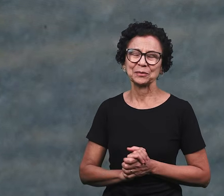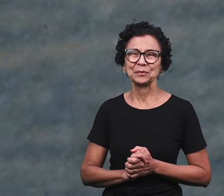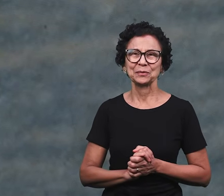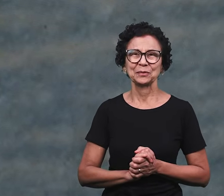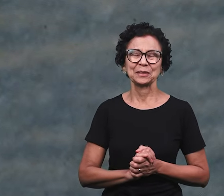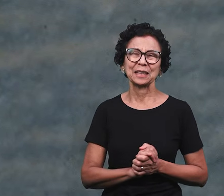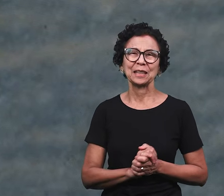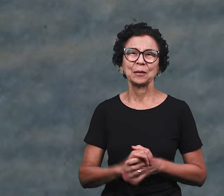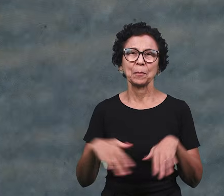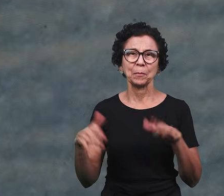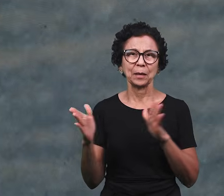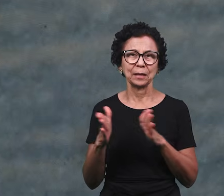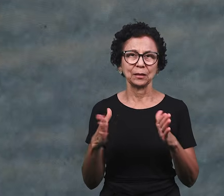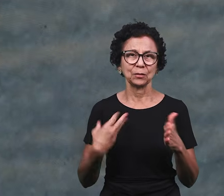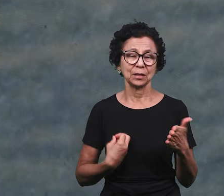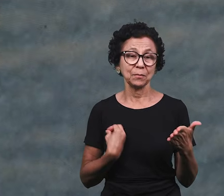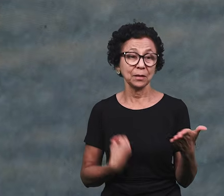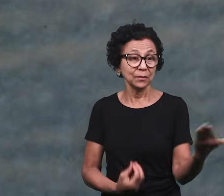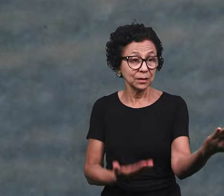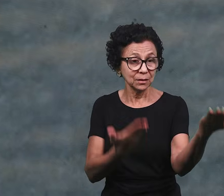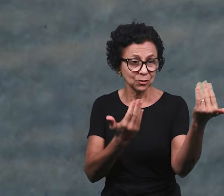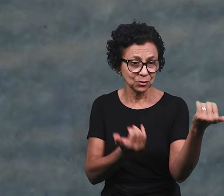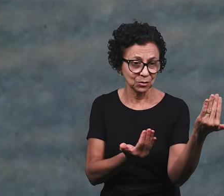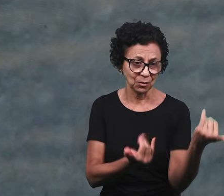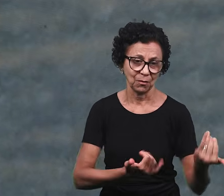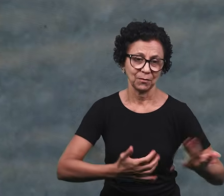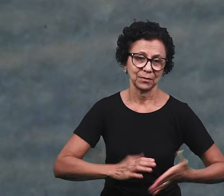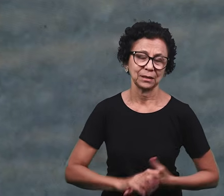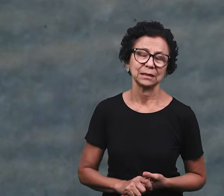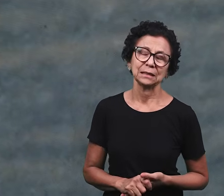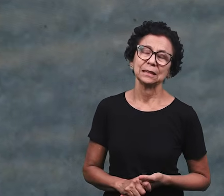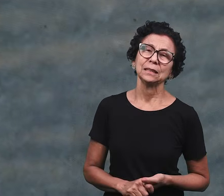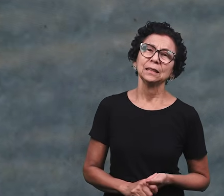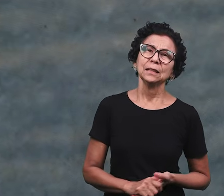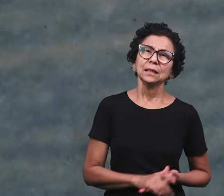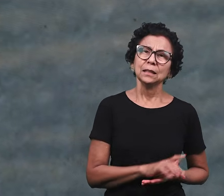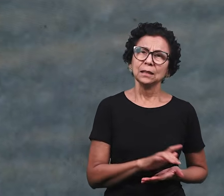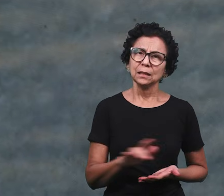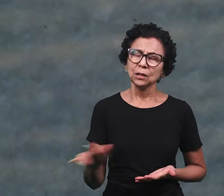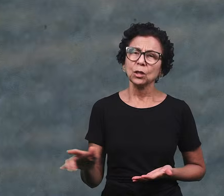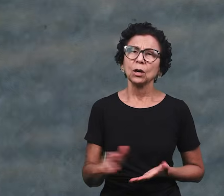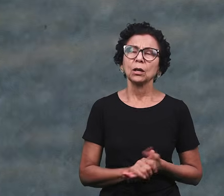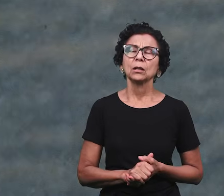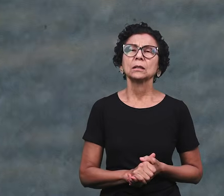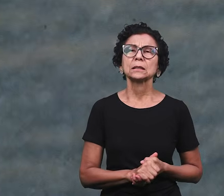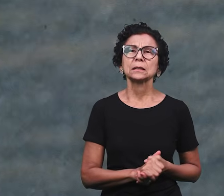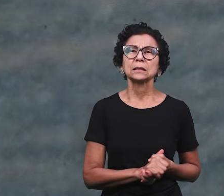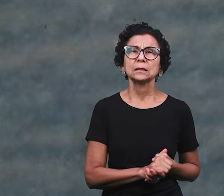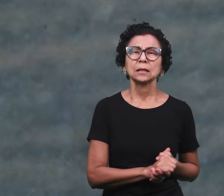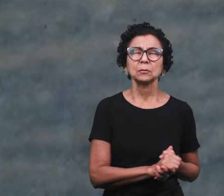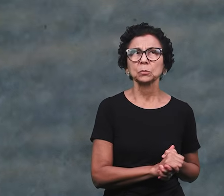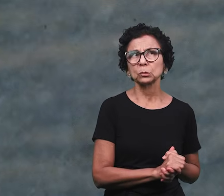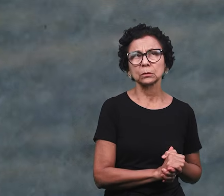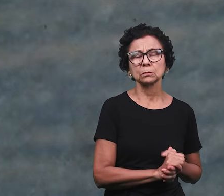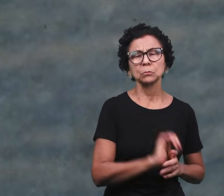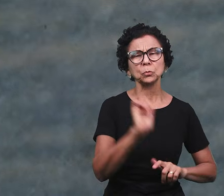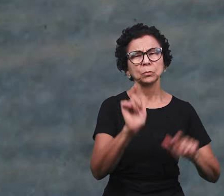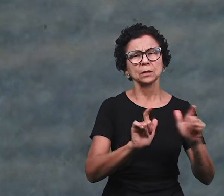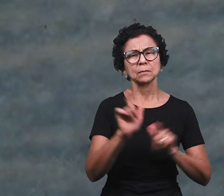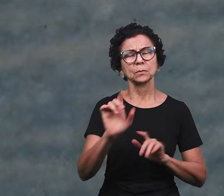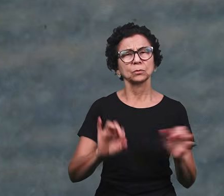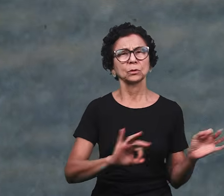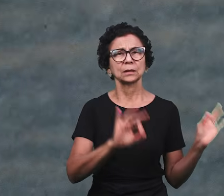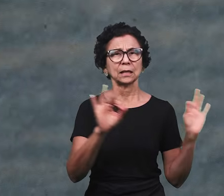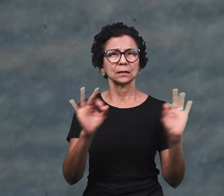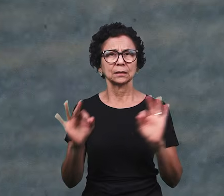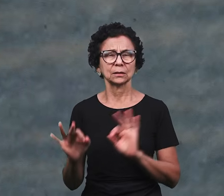Minha Mocidade. E olha só, a gente tem uma audiência considerável, seja através